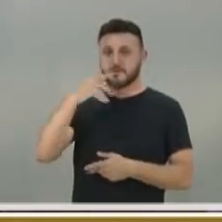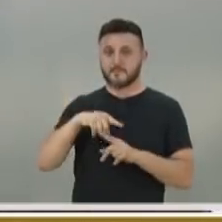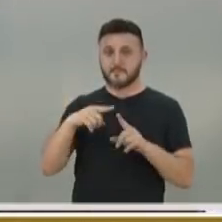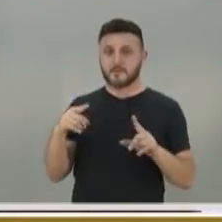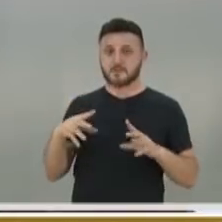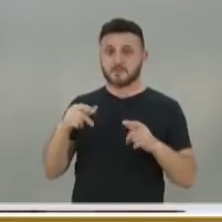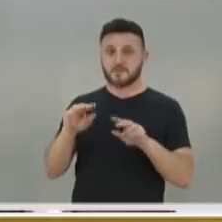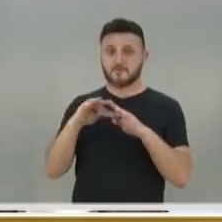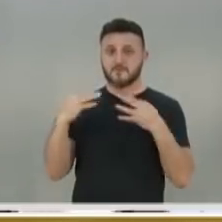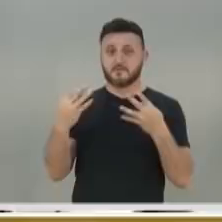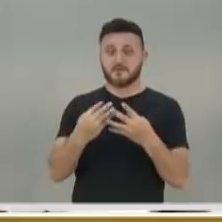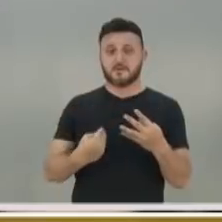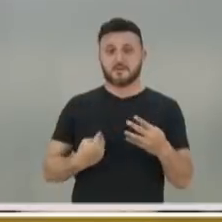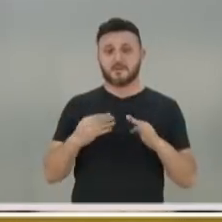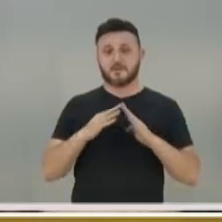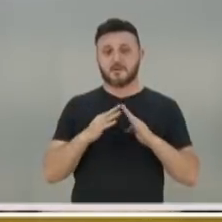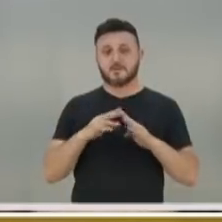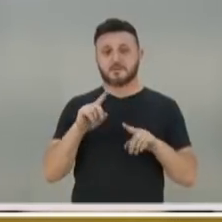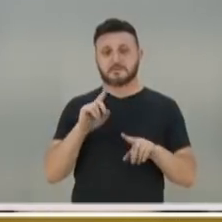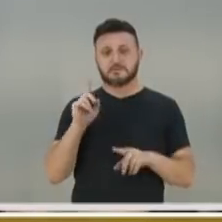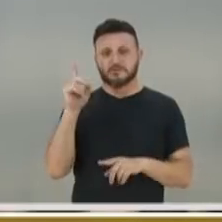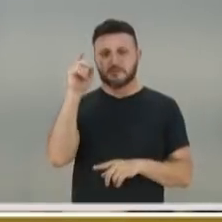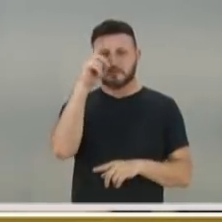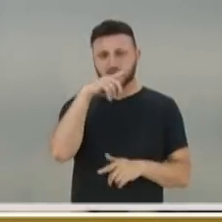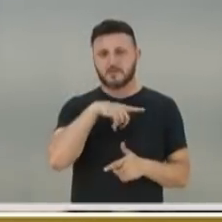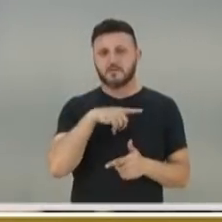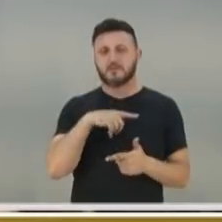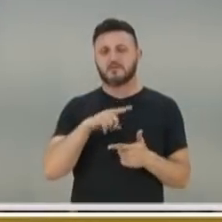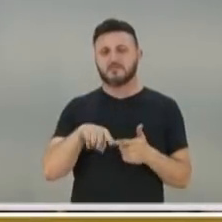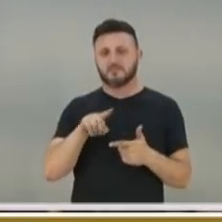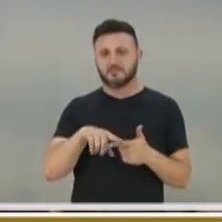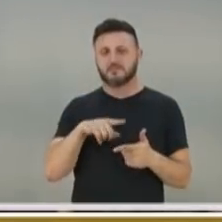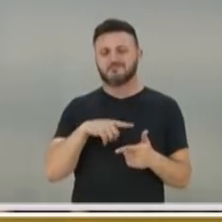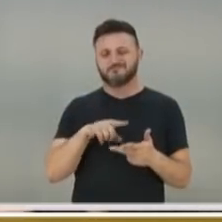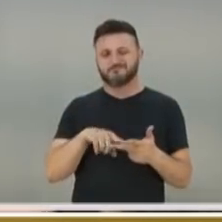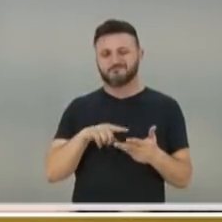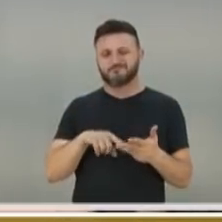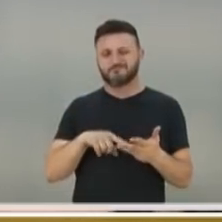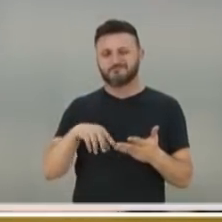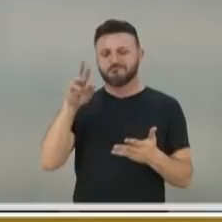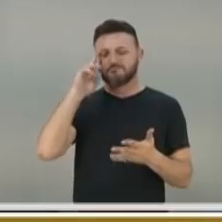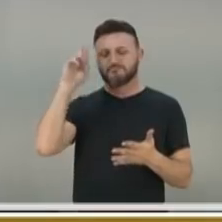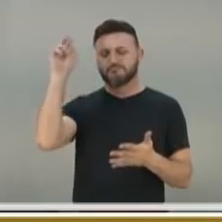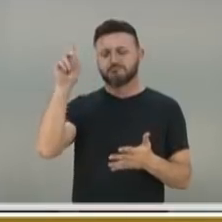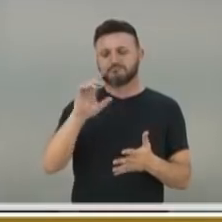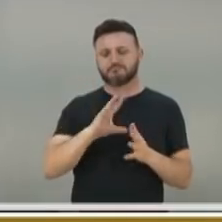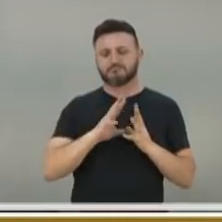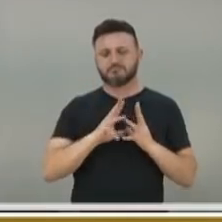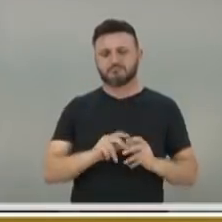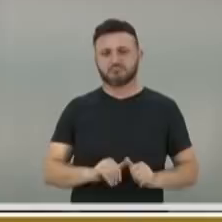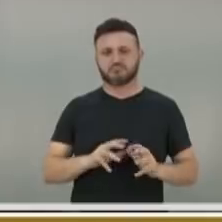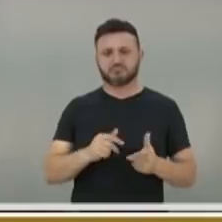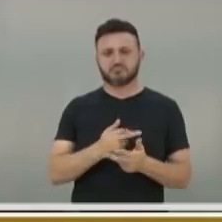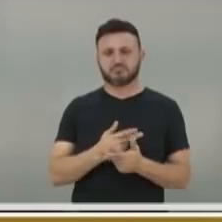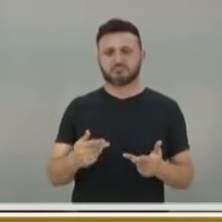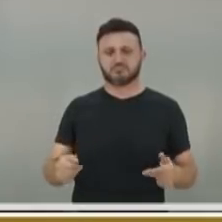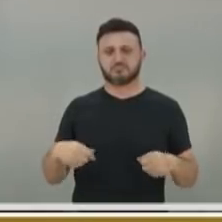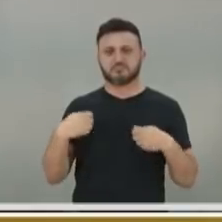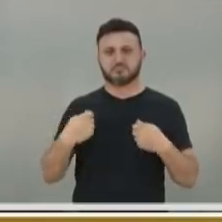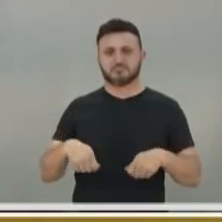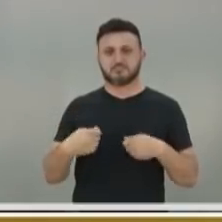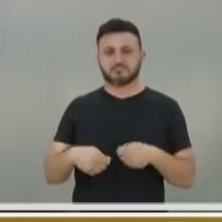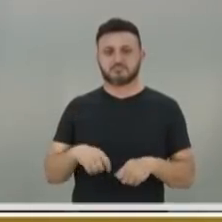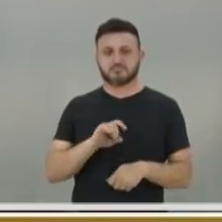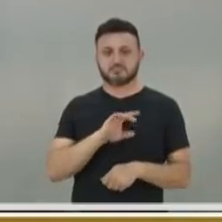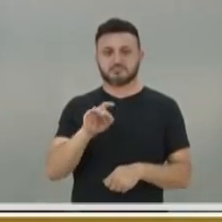estão em casa, em cada dificuldade, Senhor Jesus. Venha, Senhor, com teu Santo Espírito, lava aquilo que precisa ser lavado em cada mãe,